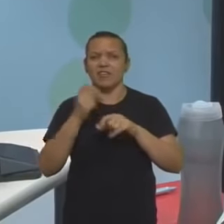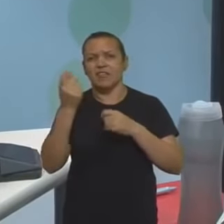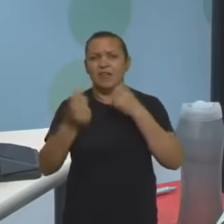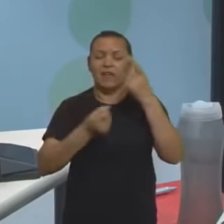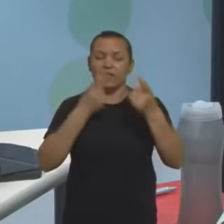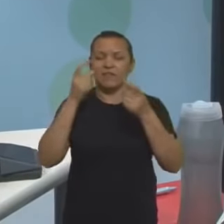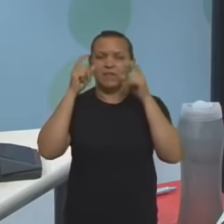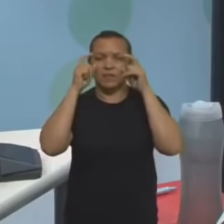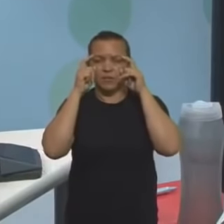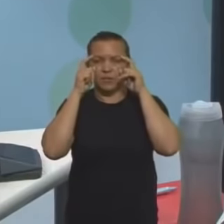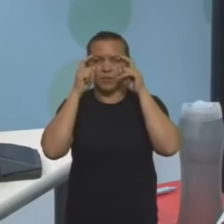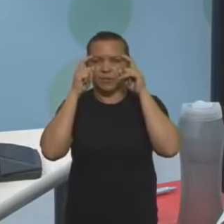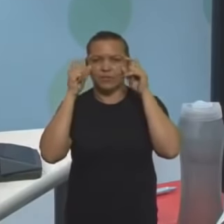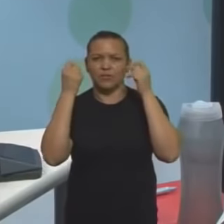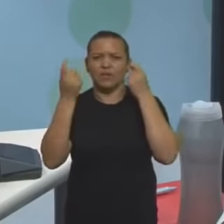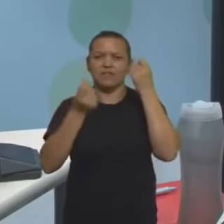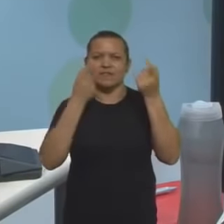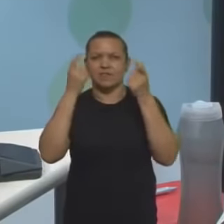uso óculos.